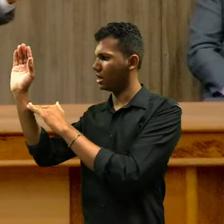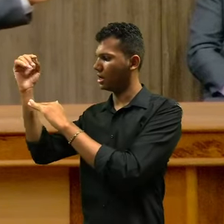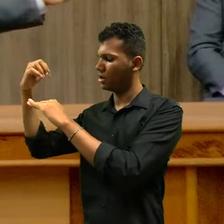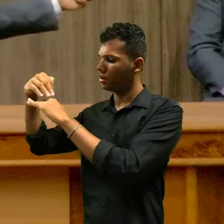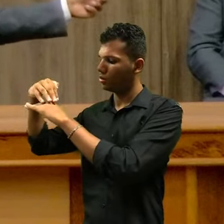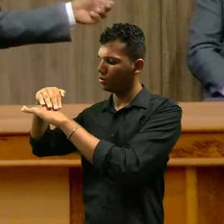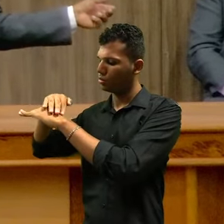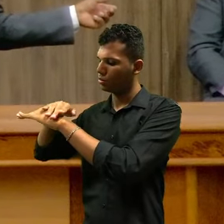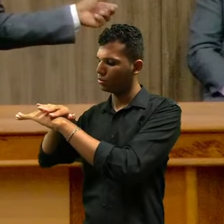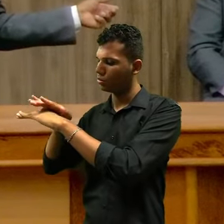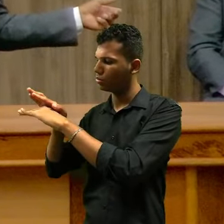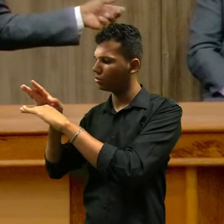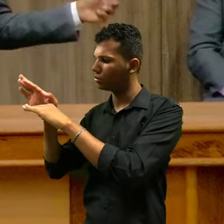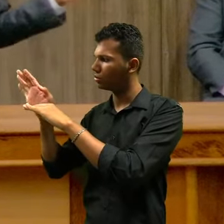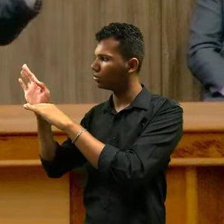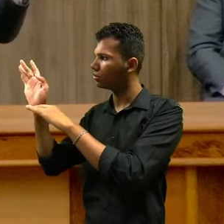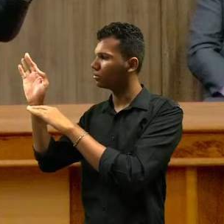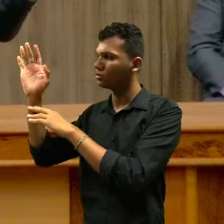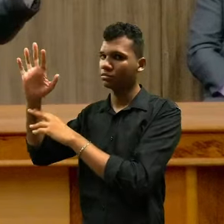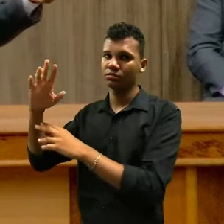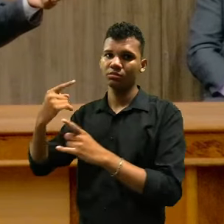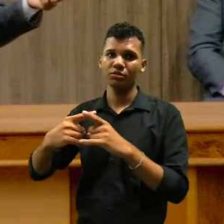olhar os tomates